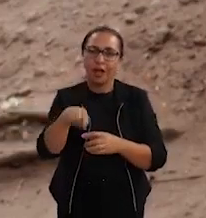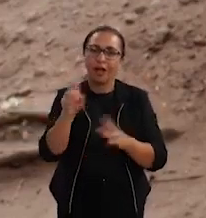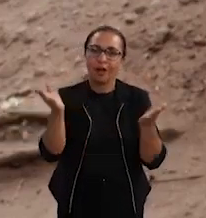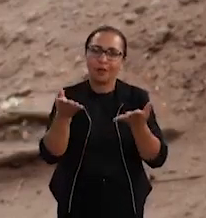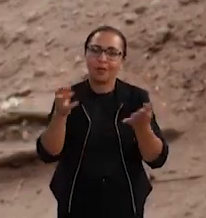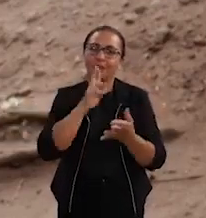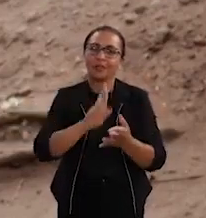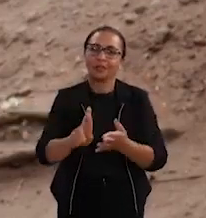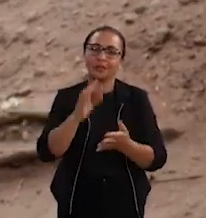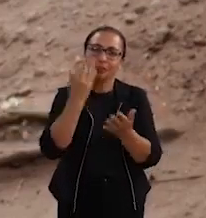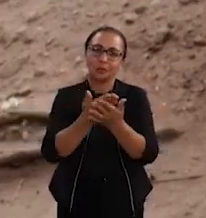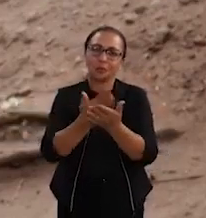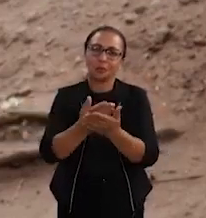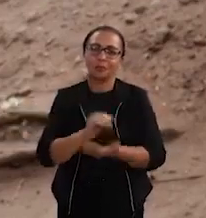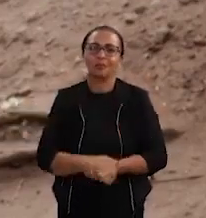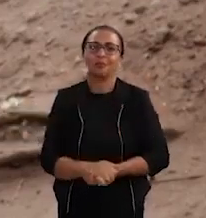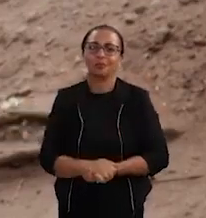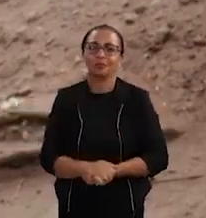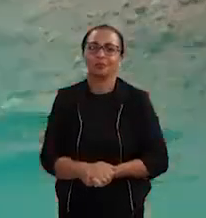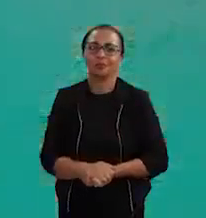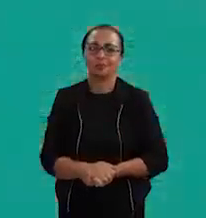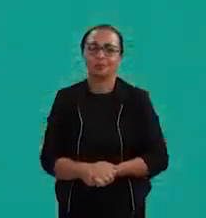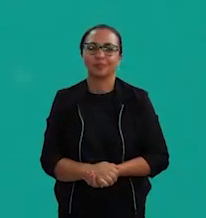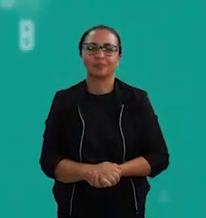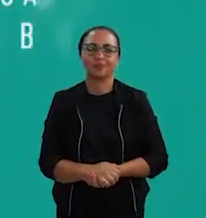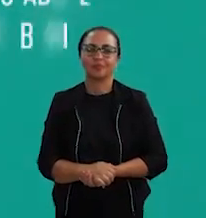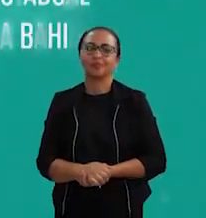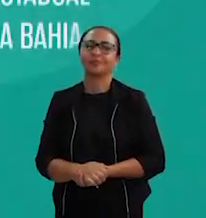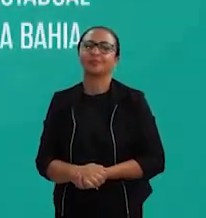E a gente confere agora os resultados desse estudo.